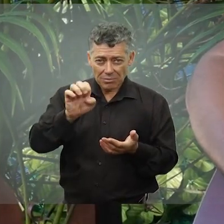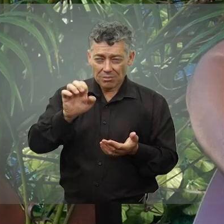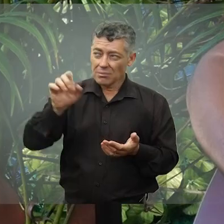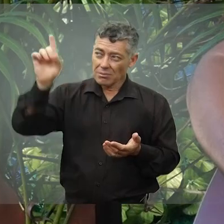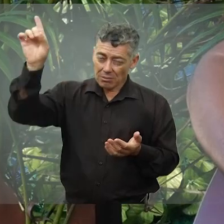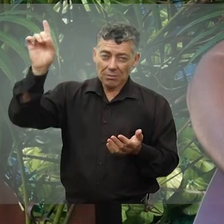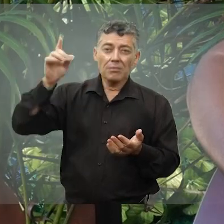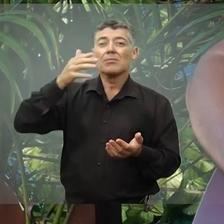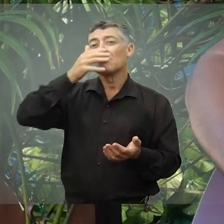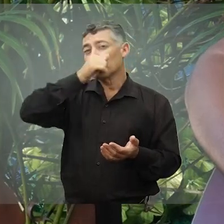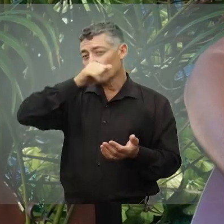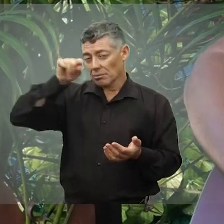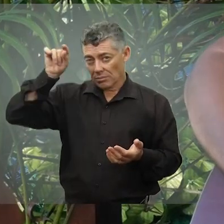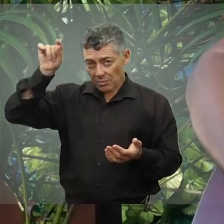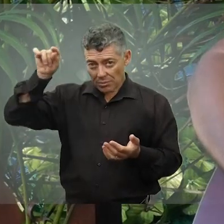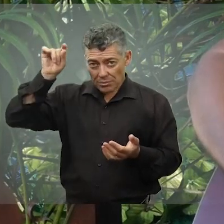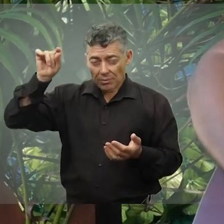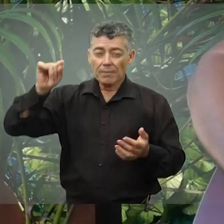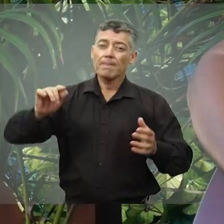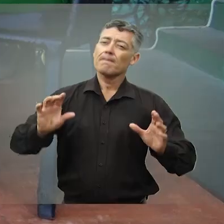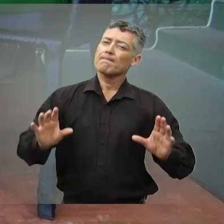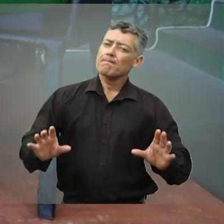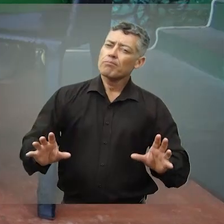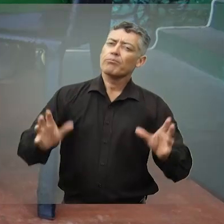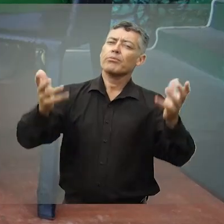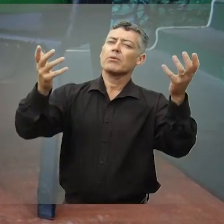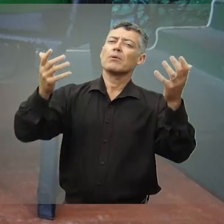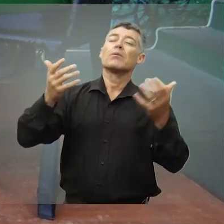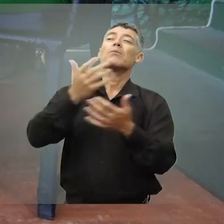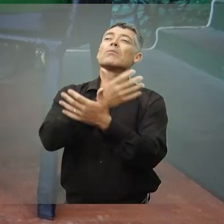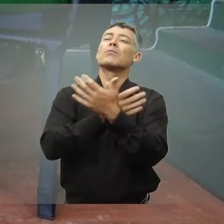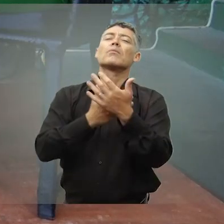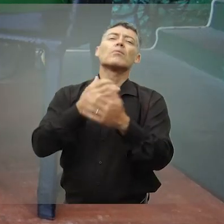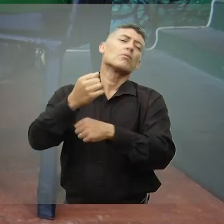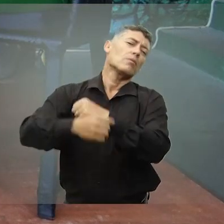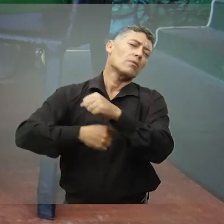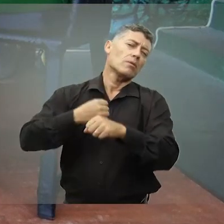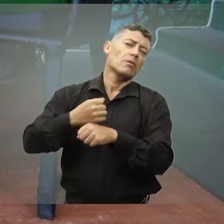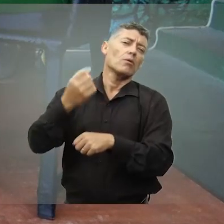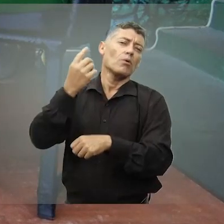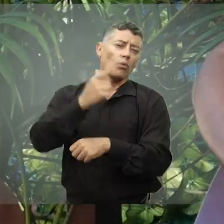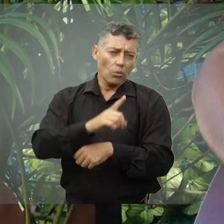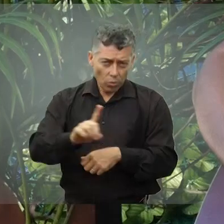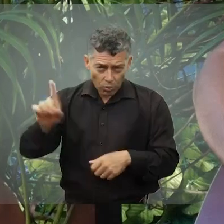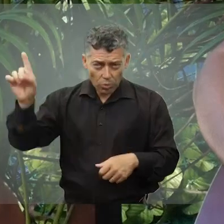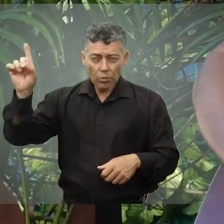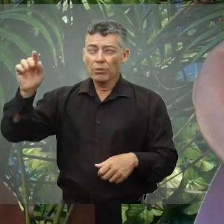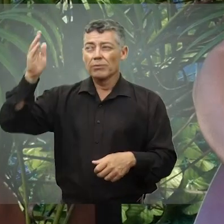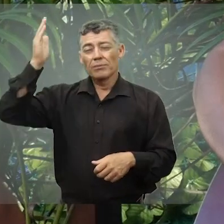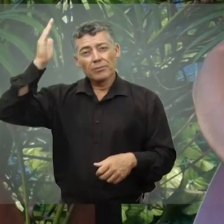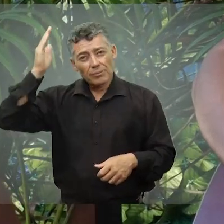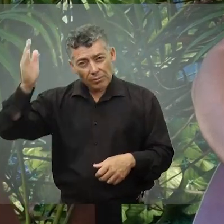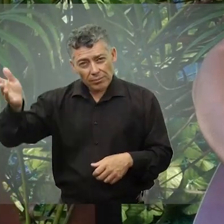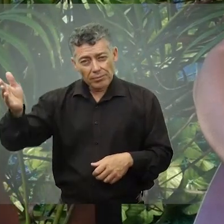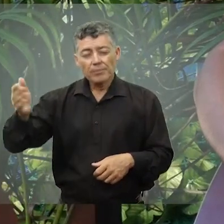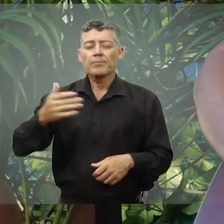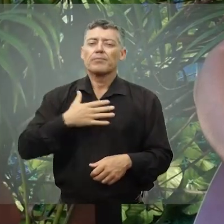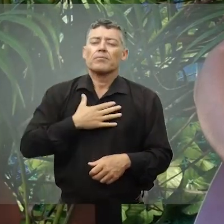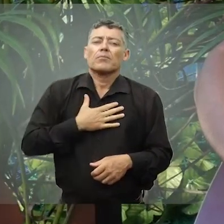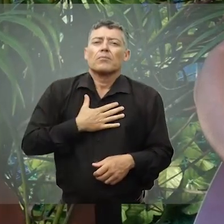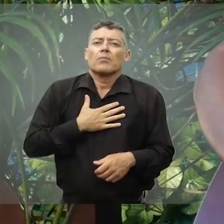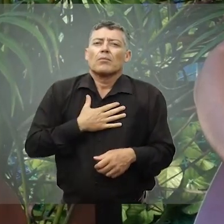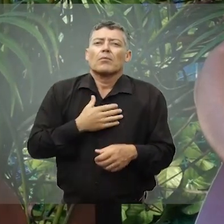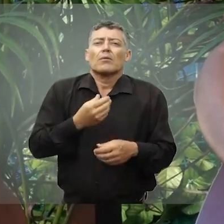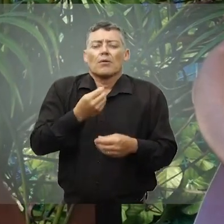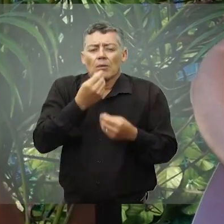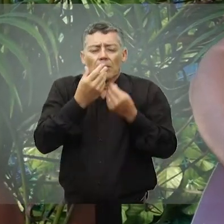Salvador. E teve um festival de música no último ano que eu estudava. E nesse festival de música eu era uma pessoa muito popular